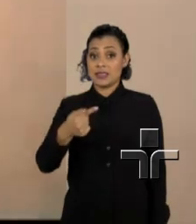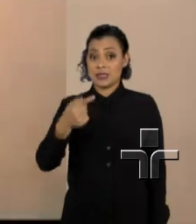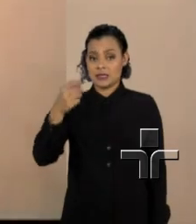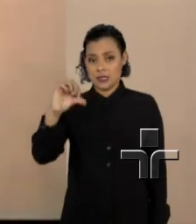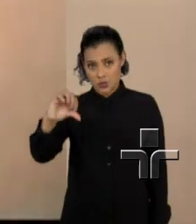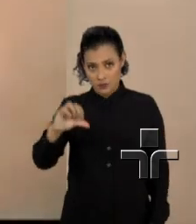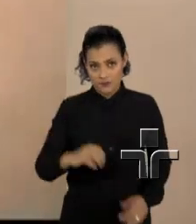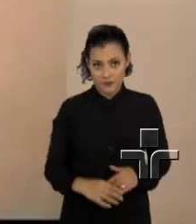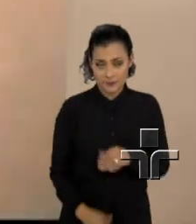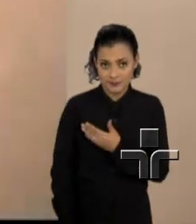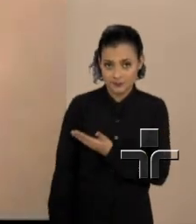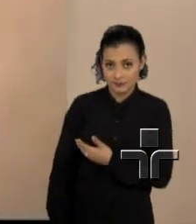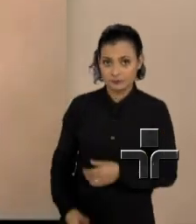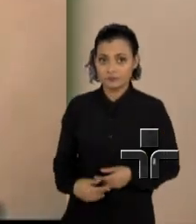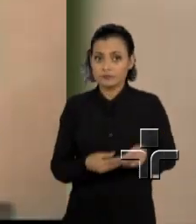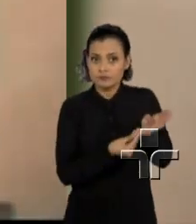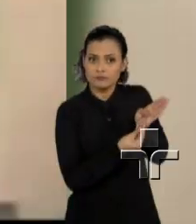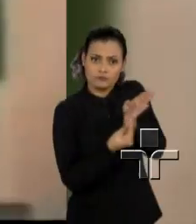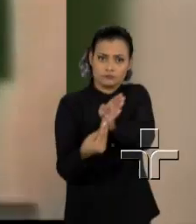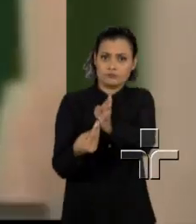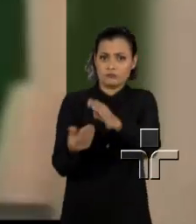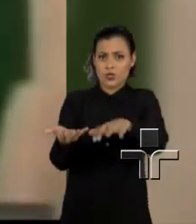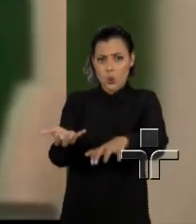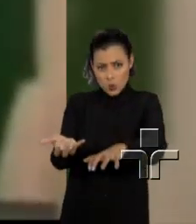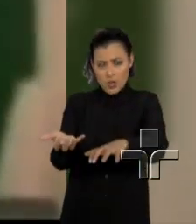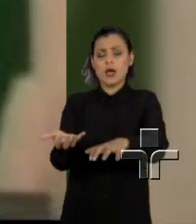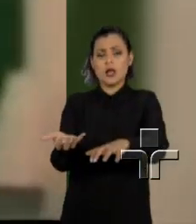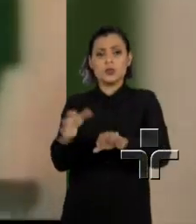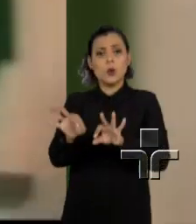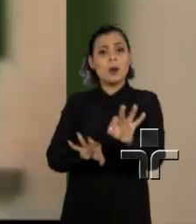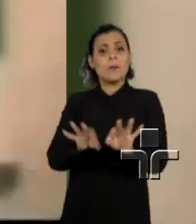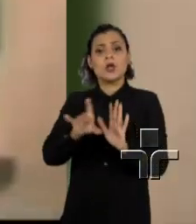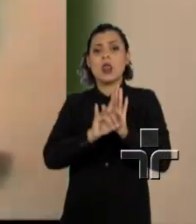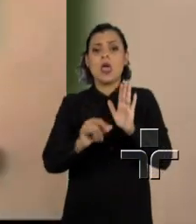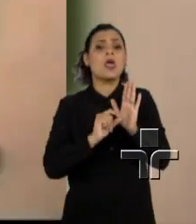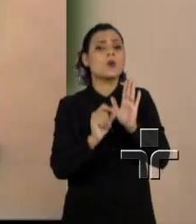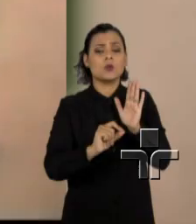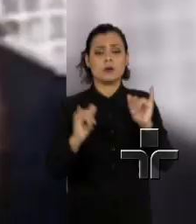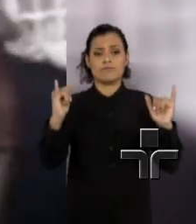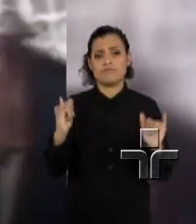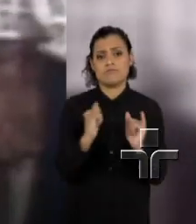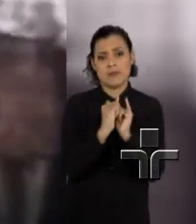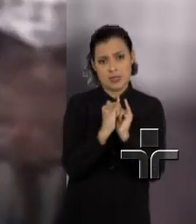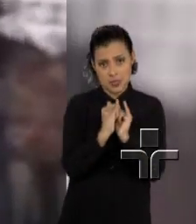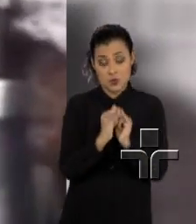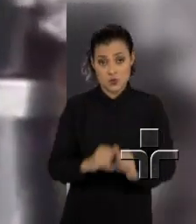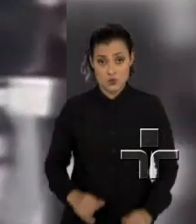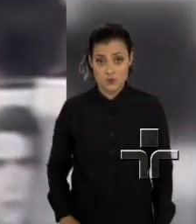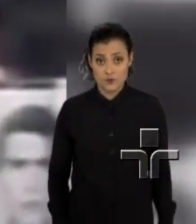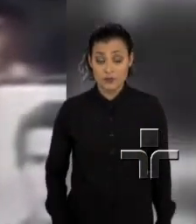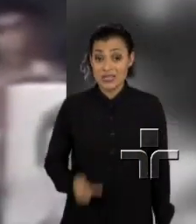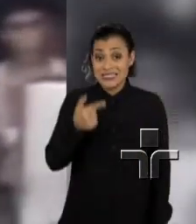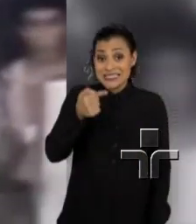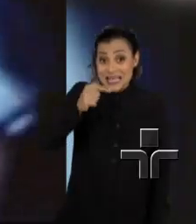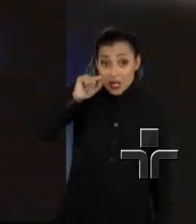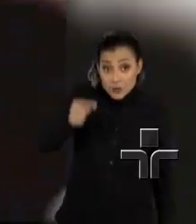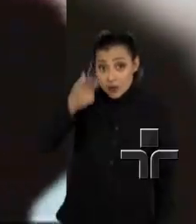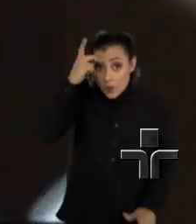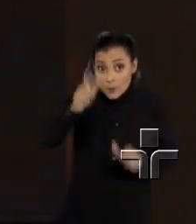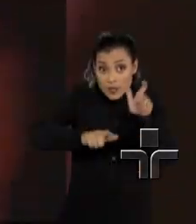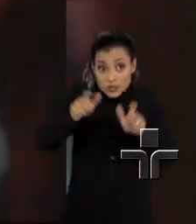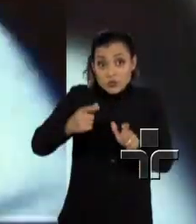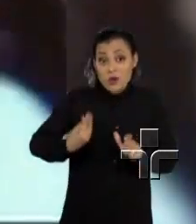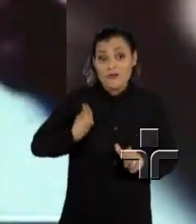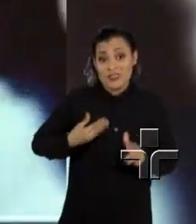1979. Encaminhando ao Congresso Nacional o projeto de lei da anistia. Cerca de 7 mil pessoas